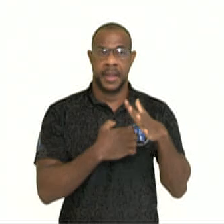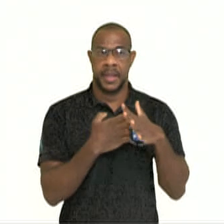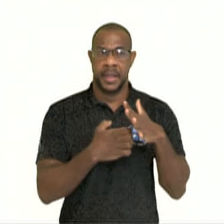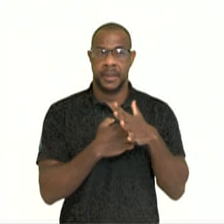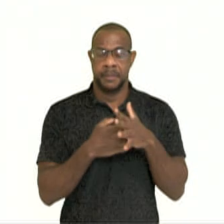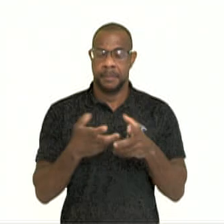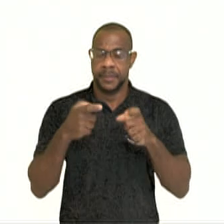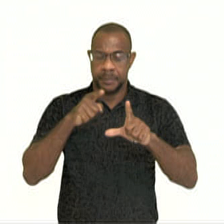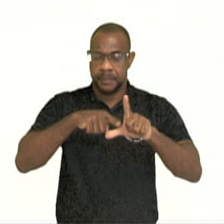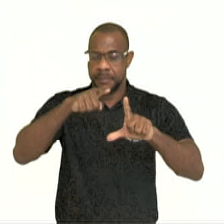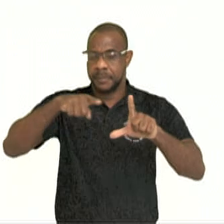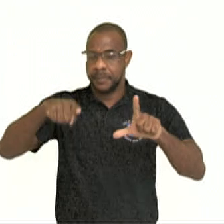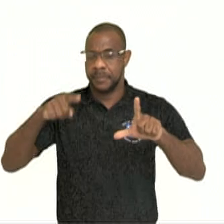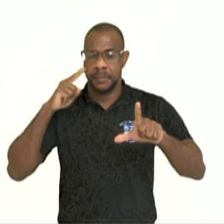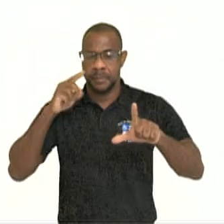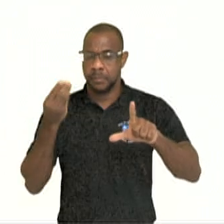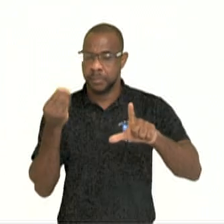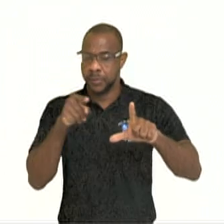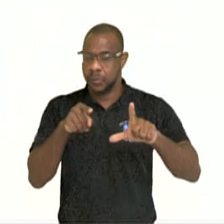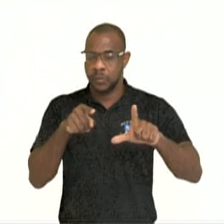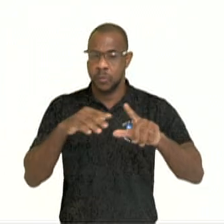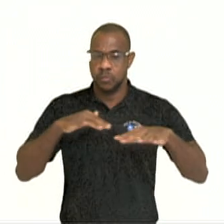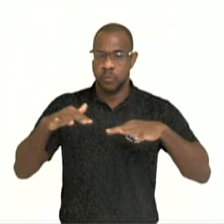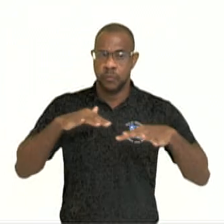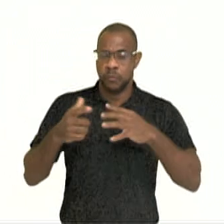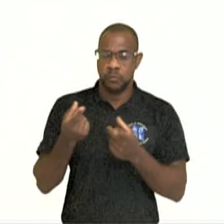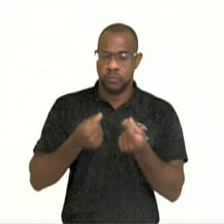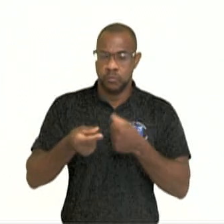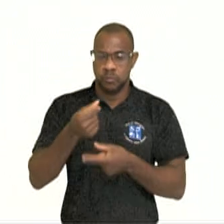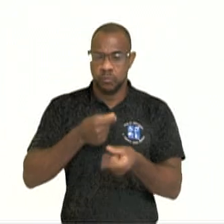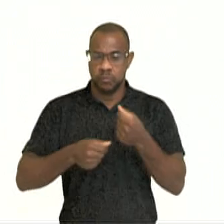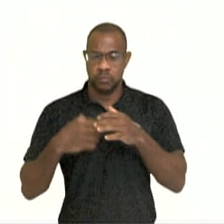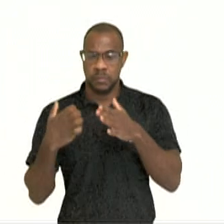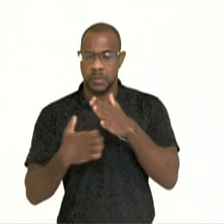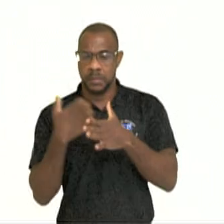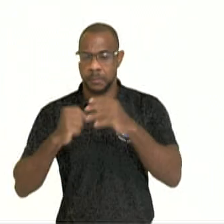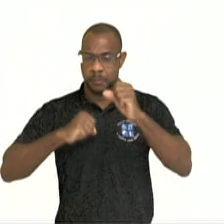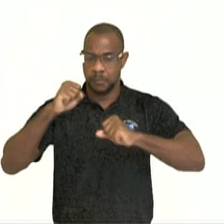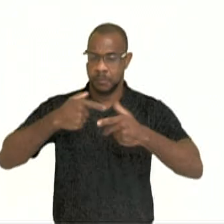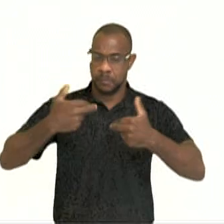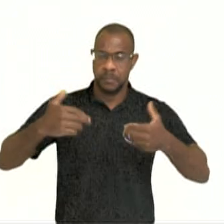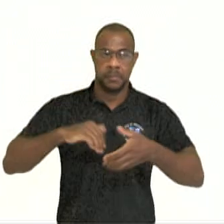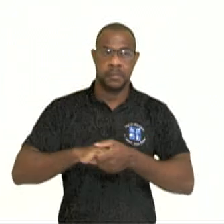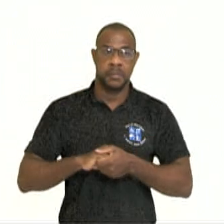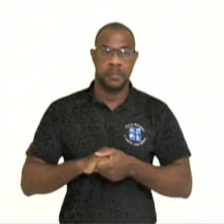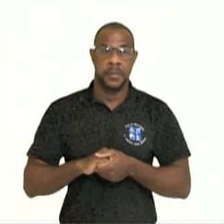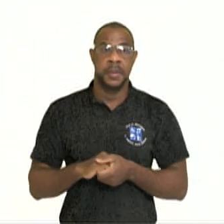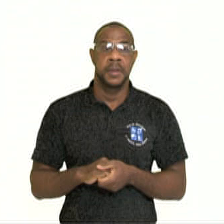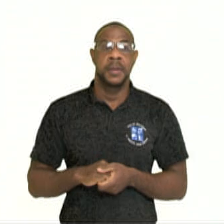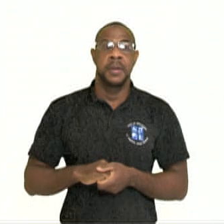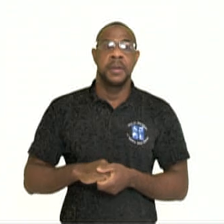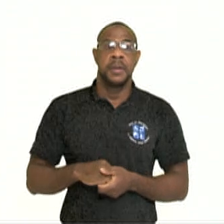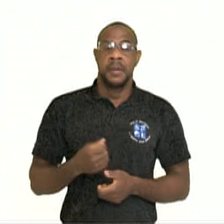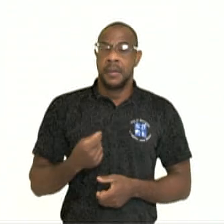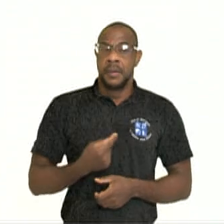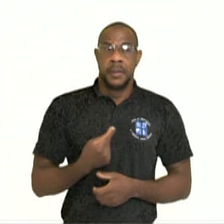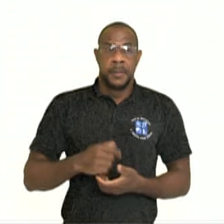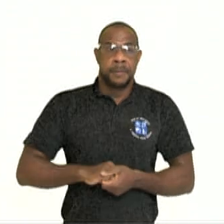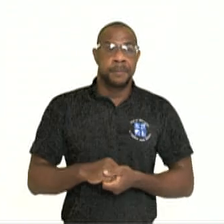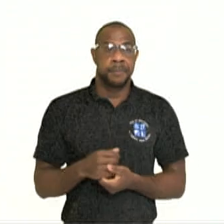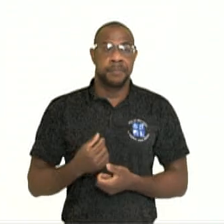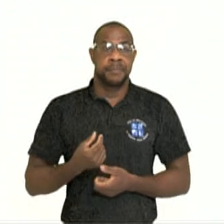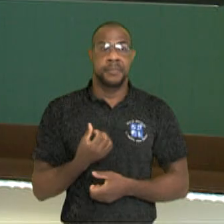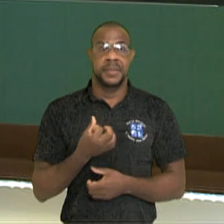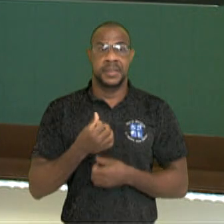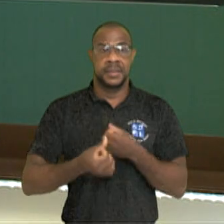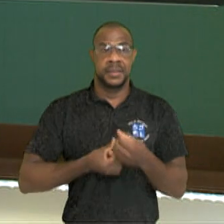registrou no gráfico abaixo o movimento financeiro de sua empresa no primeiro semestre do ano. Lembra